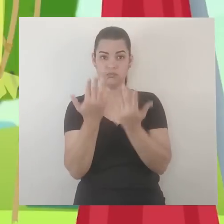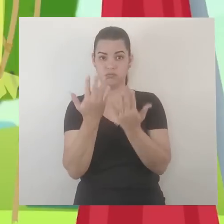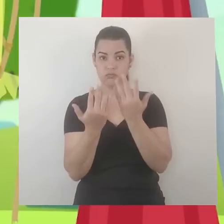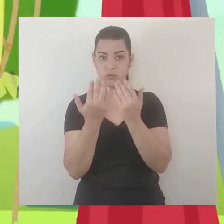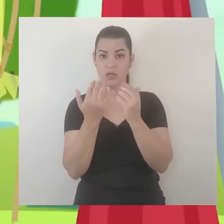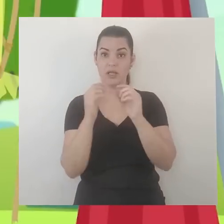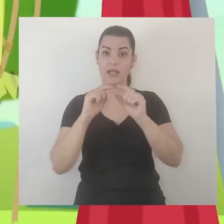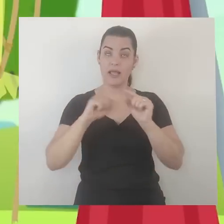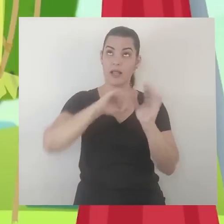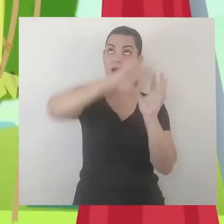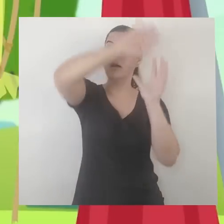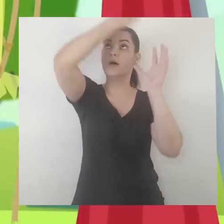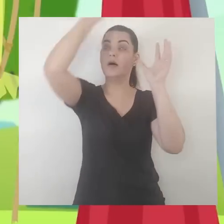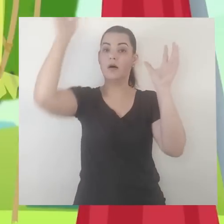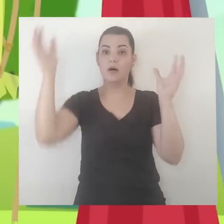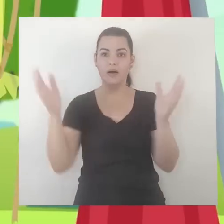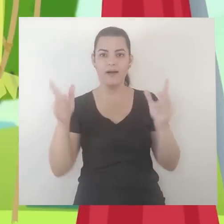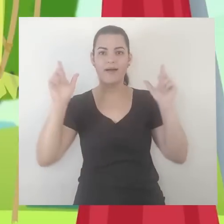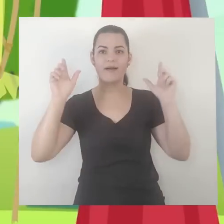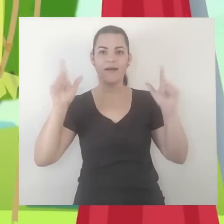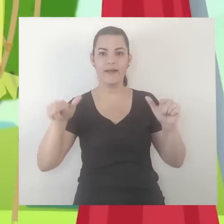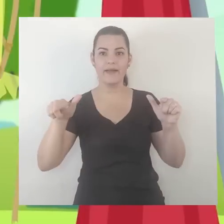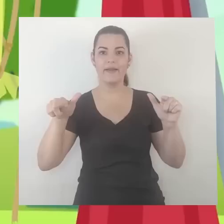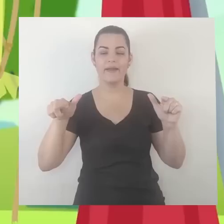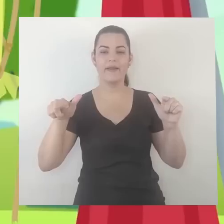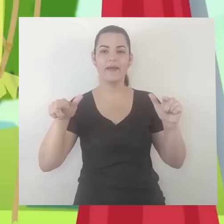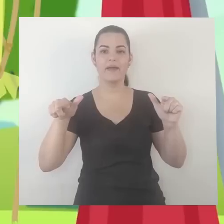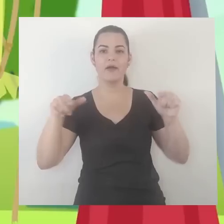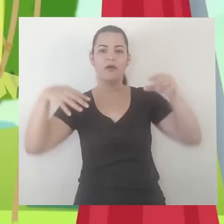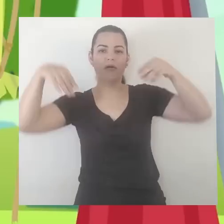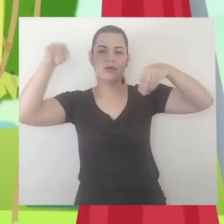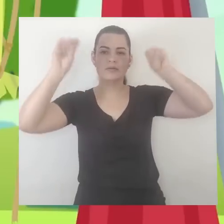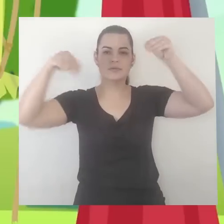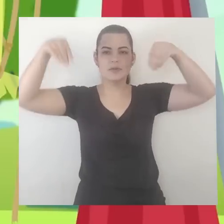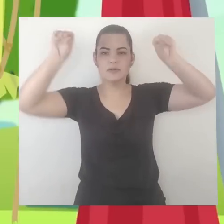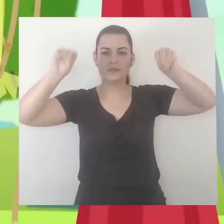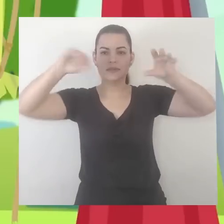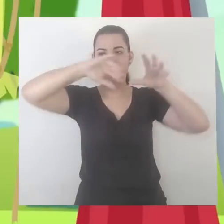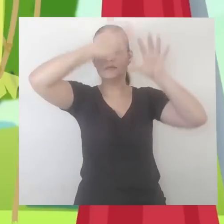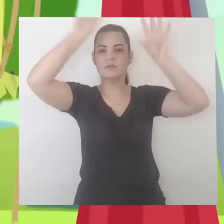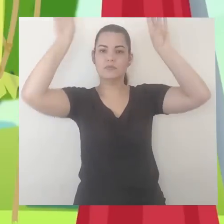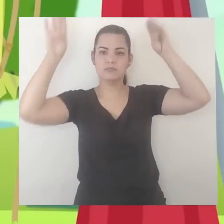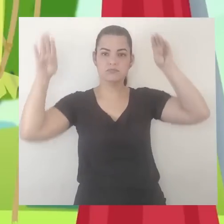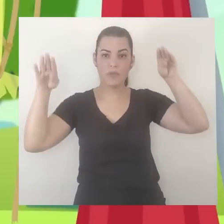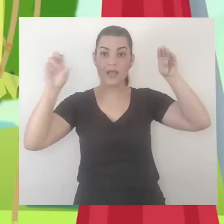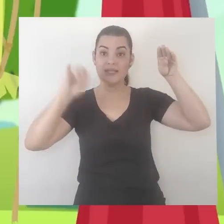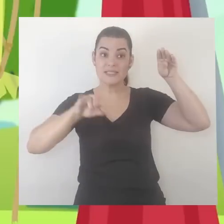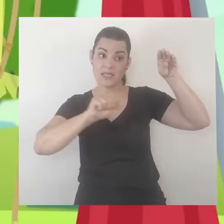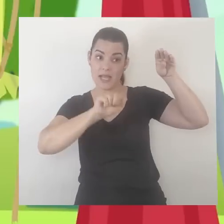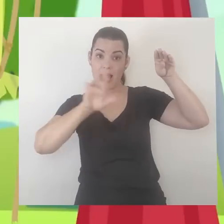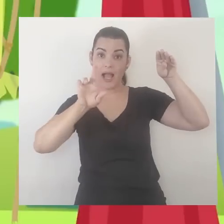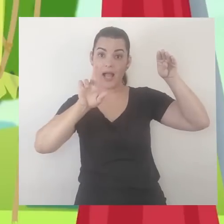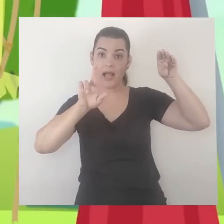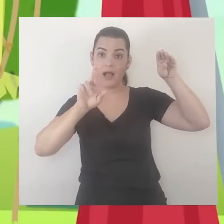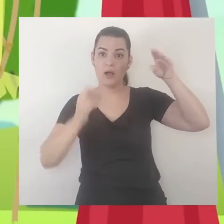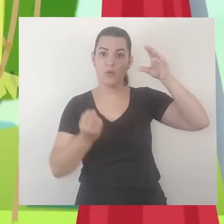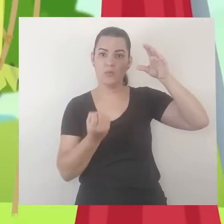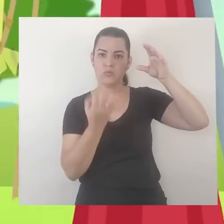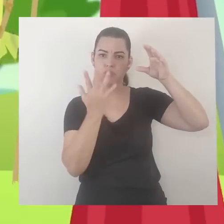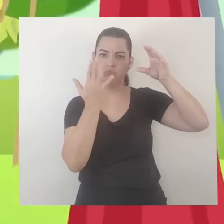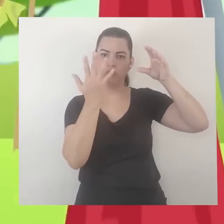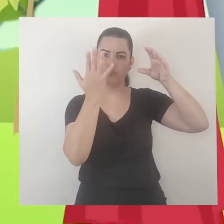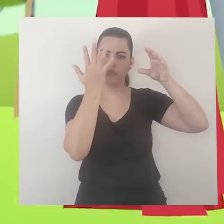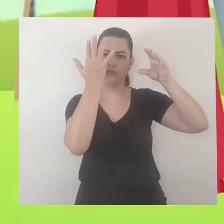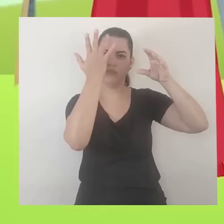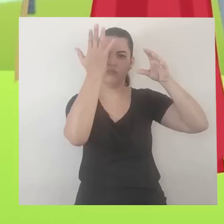acima, o envelope. Quando ele enche de ar quente, a gente sobe para o céu. O